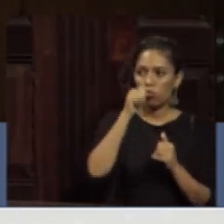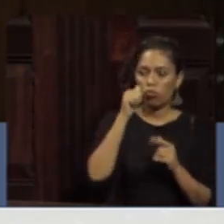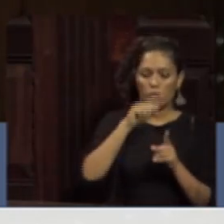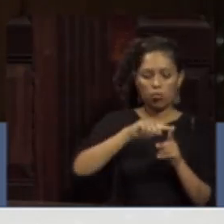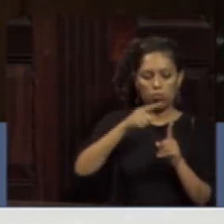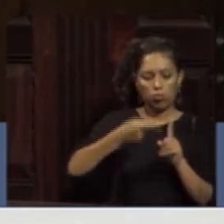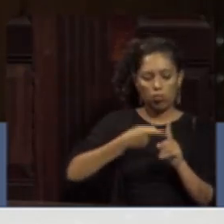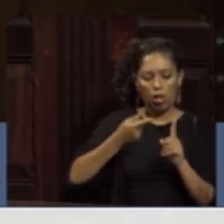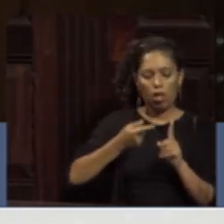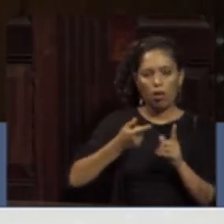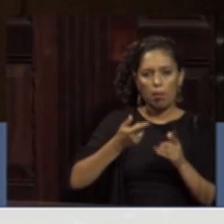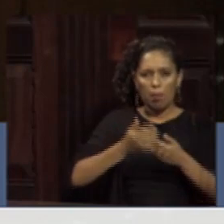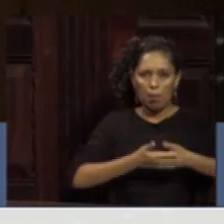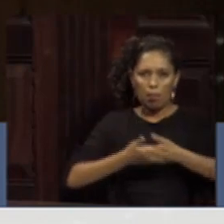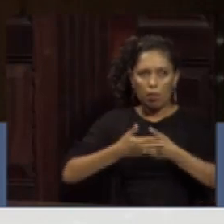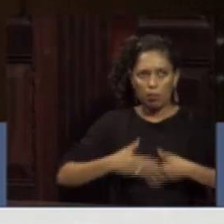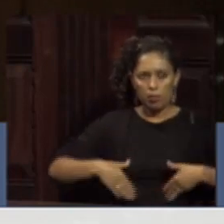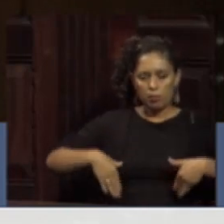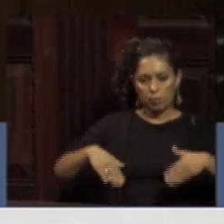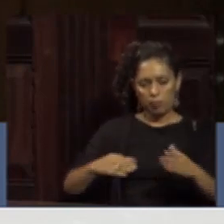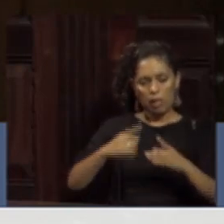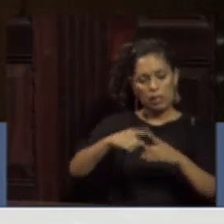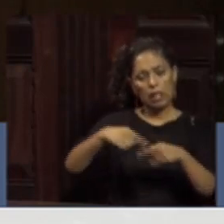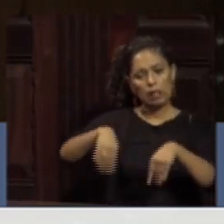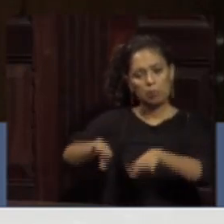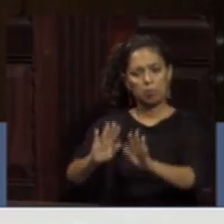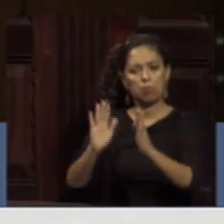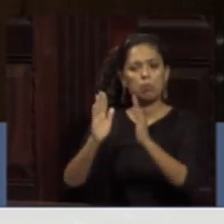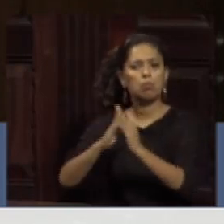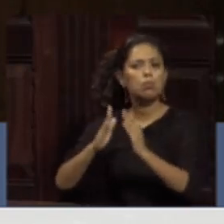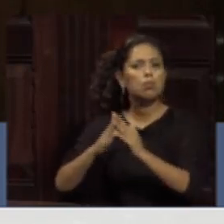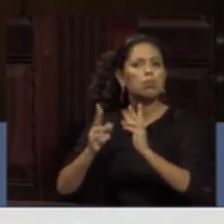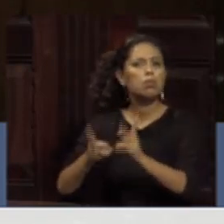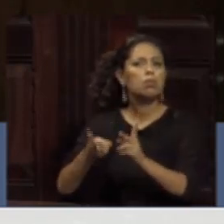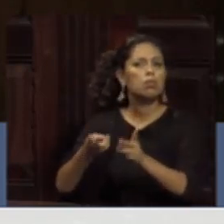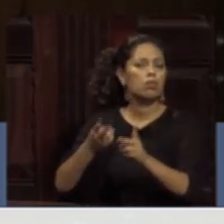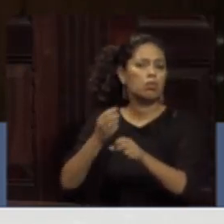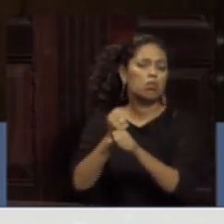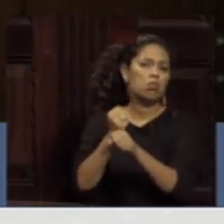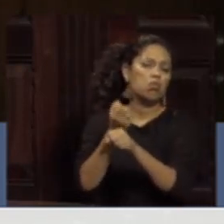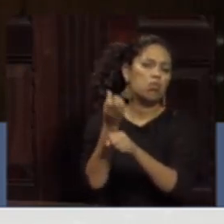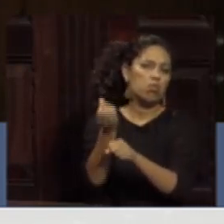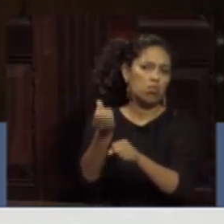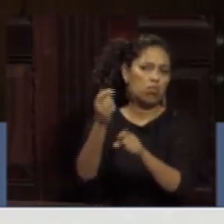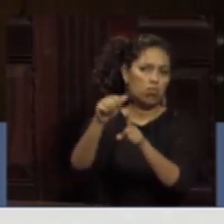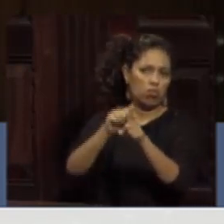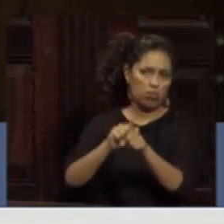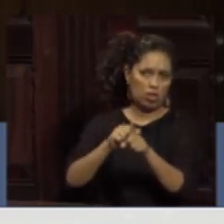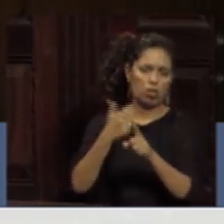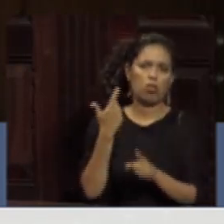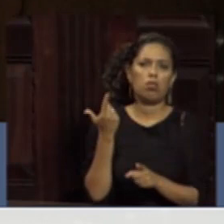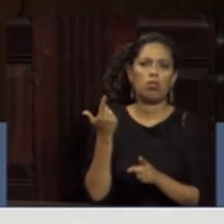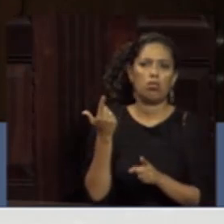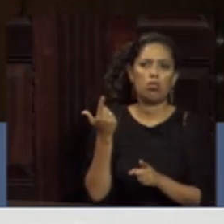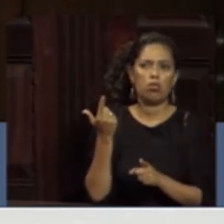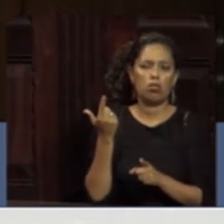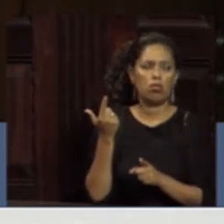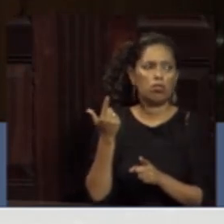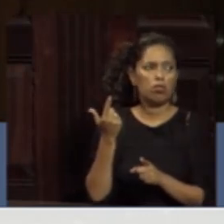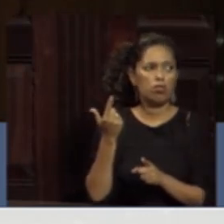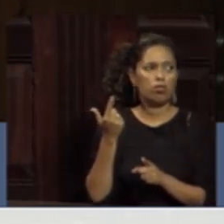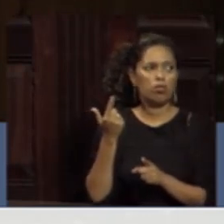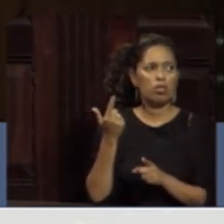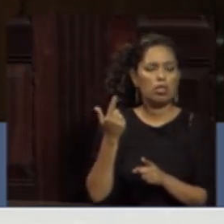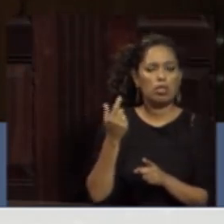mês, defendendo a nossa posição de que todas as tarefas domésticas devem ser partilhadas entre homens e